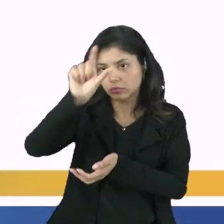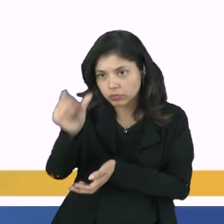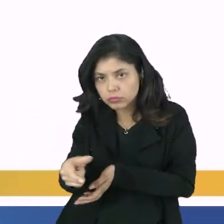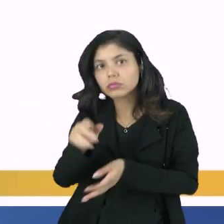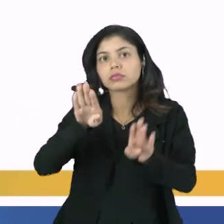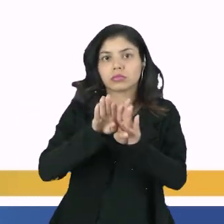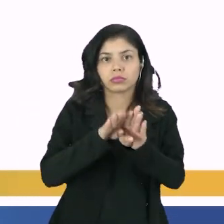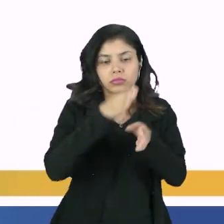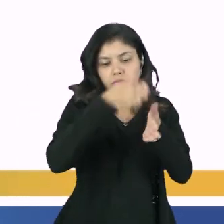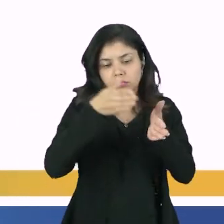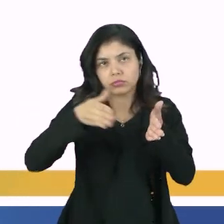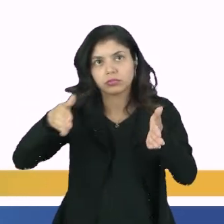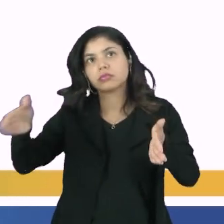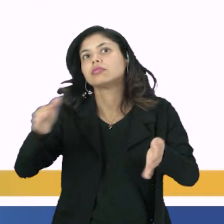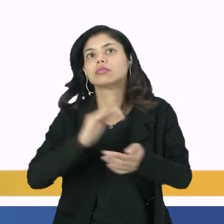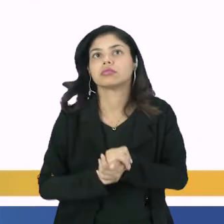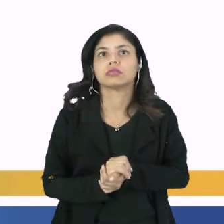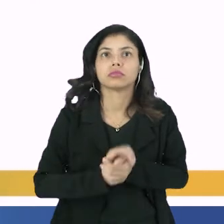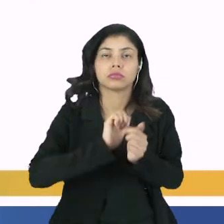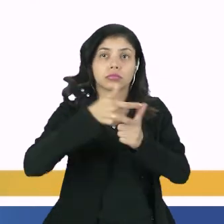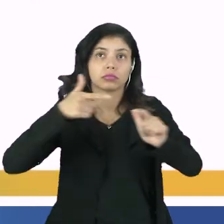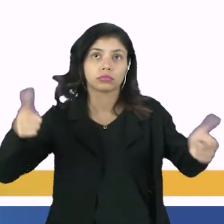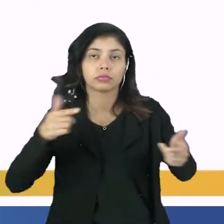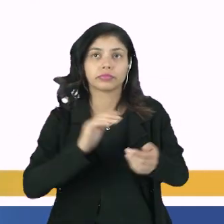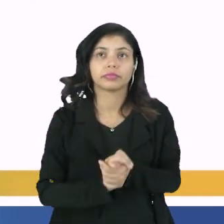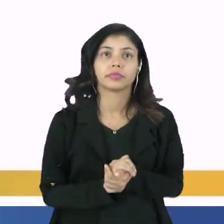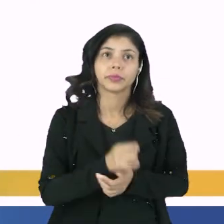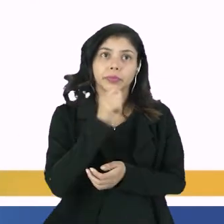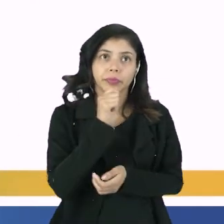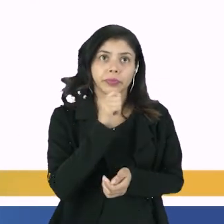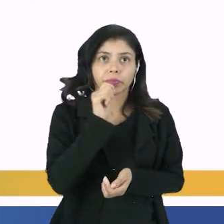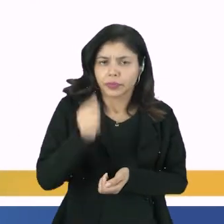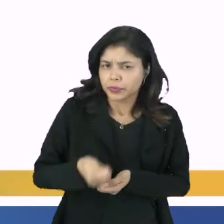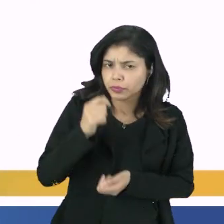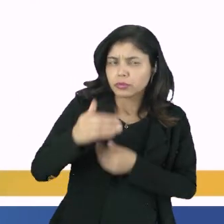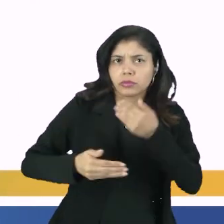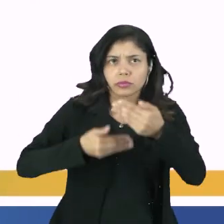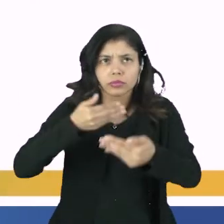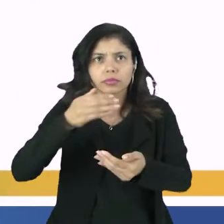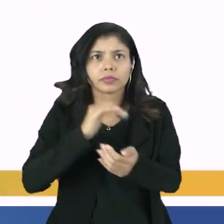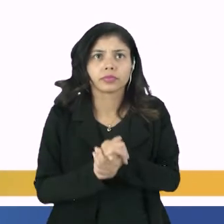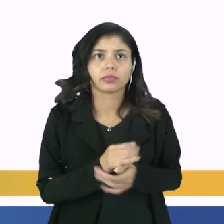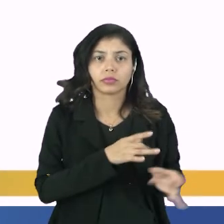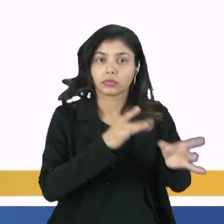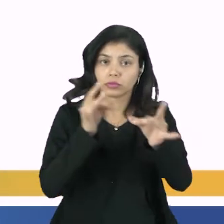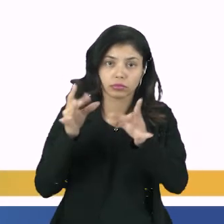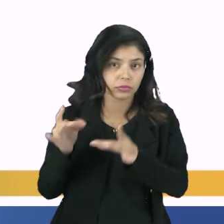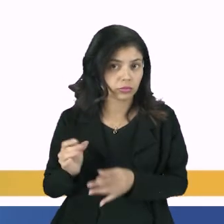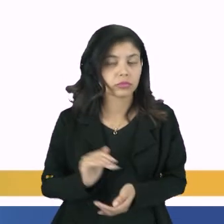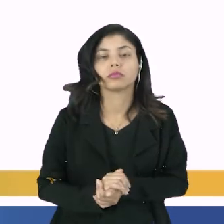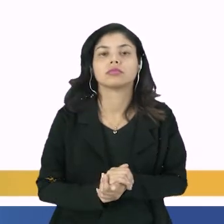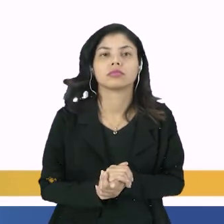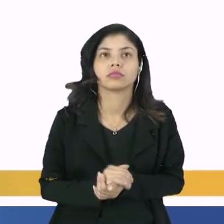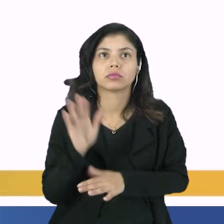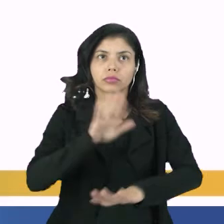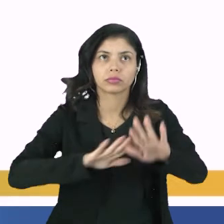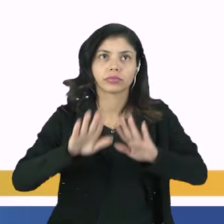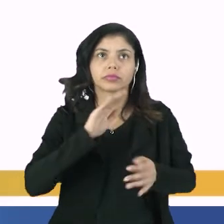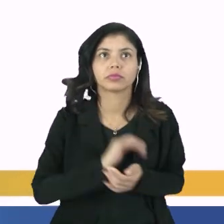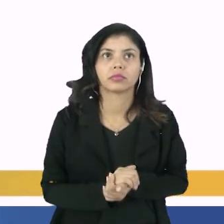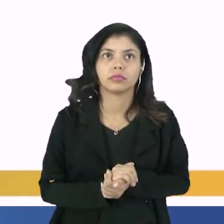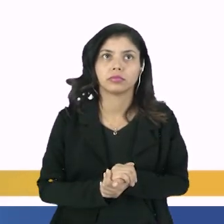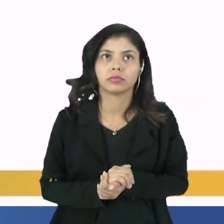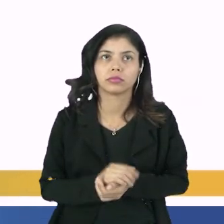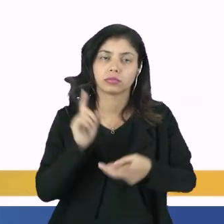de excedentes em larga escala e a intensa comercialização e pastoreio. A civilização